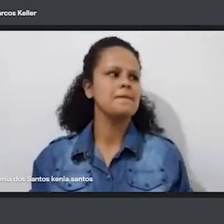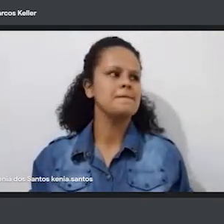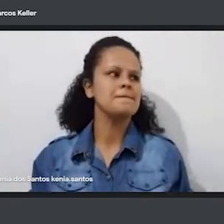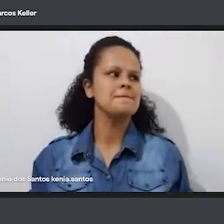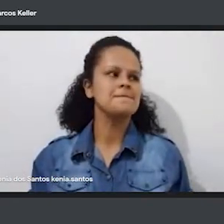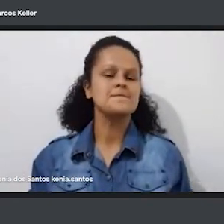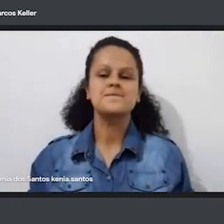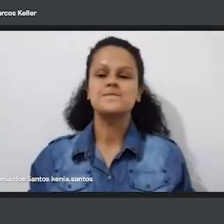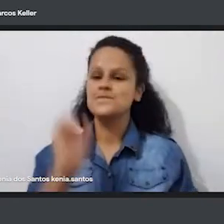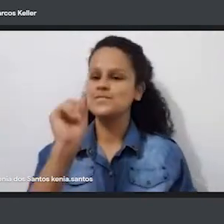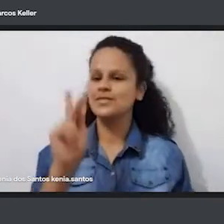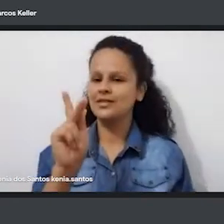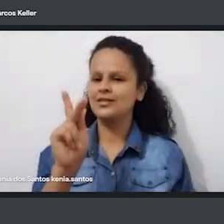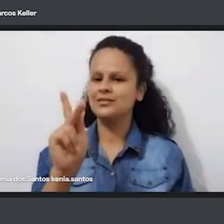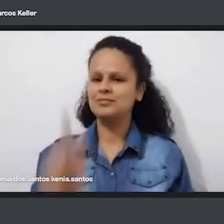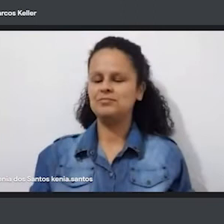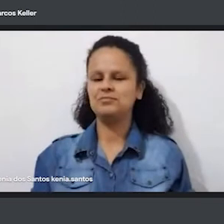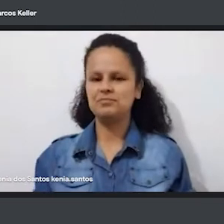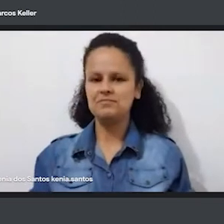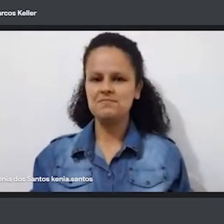Ok, pessoal?